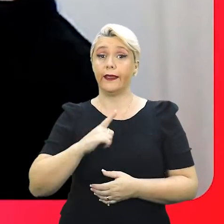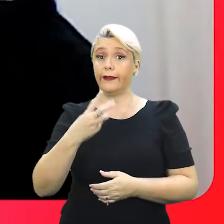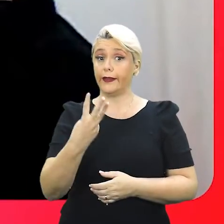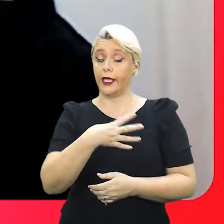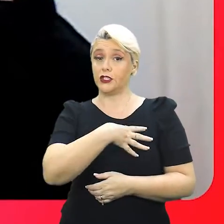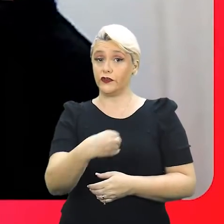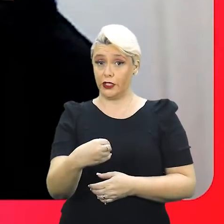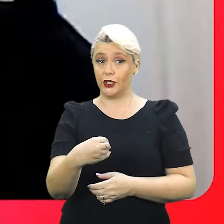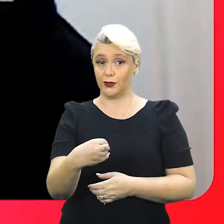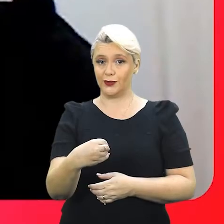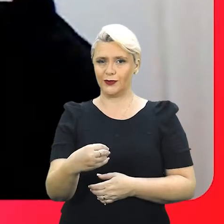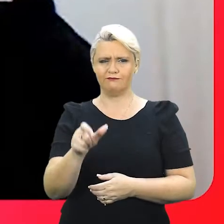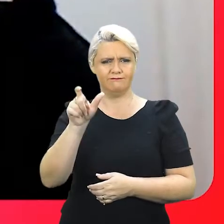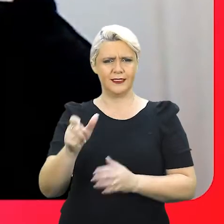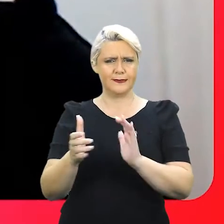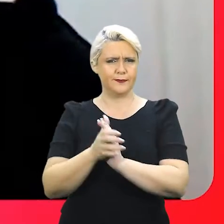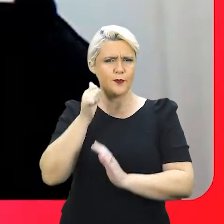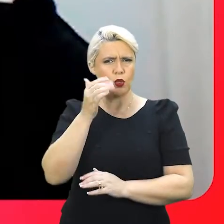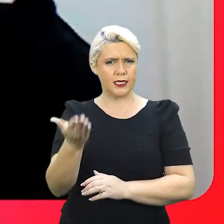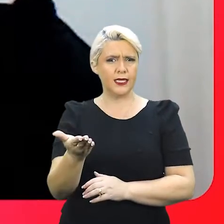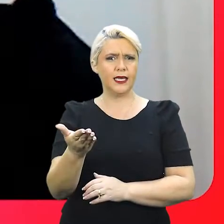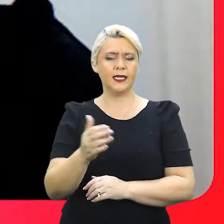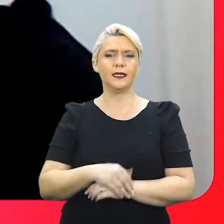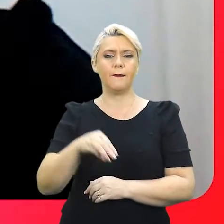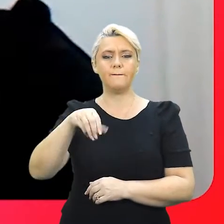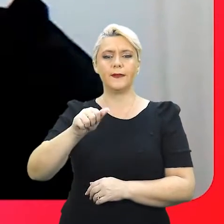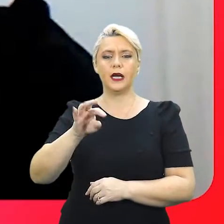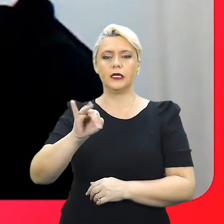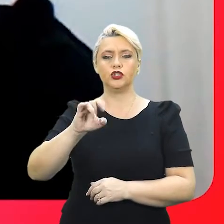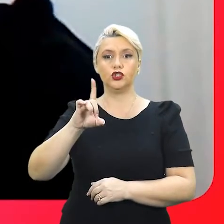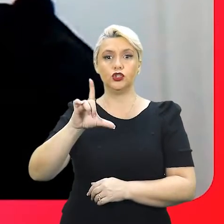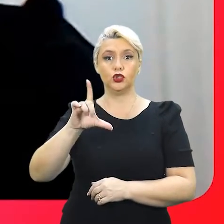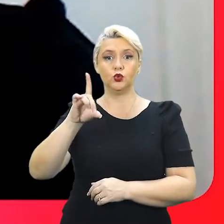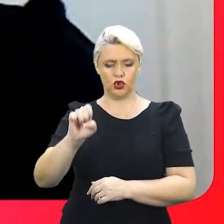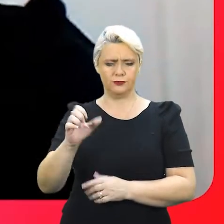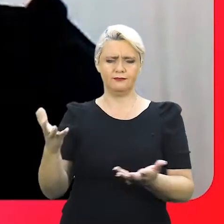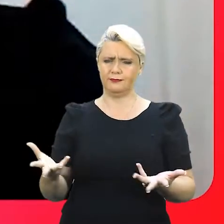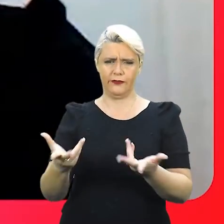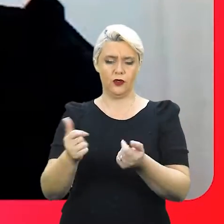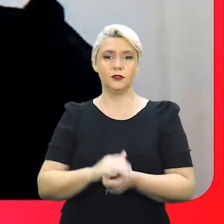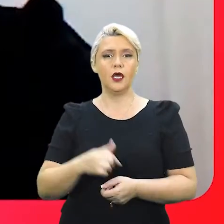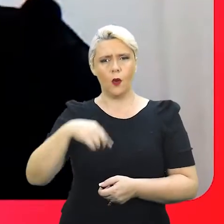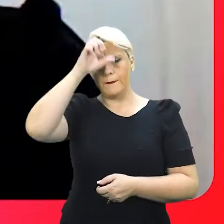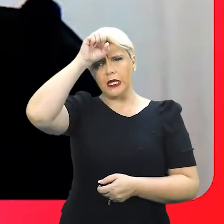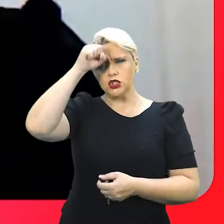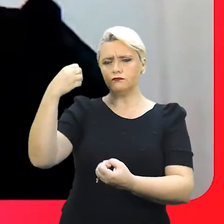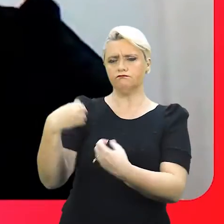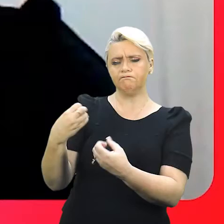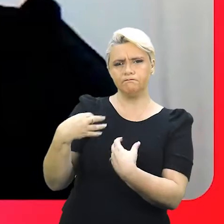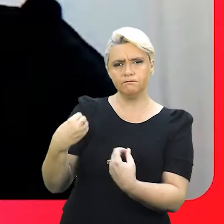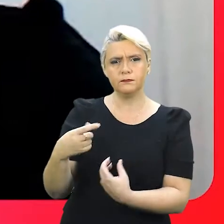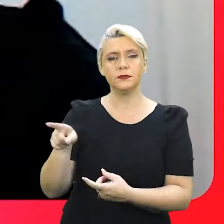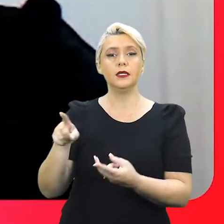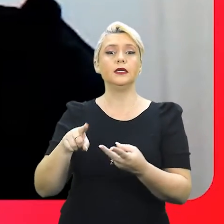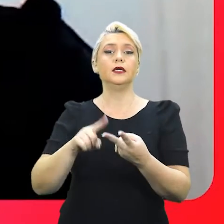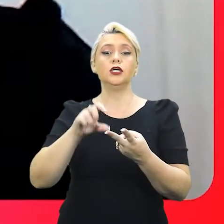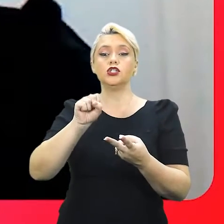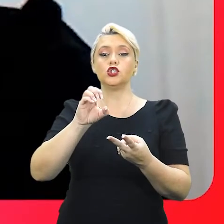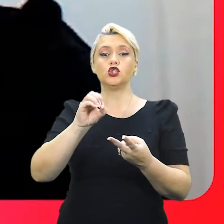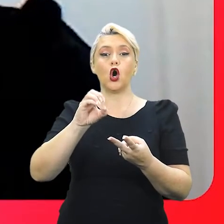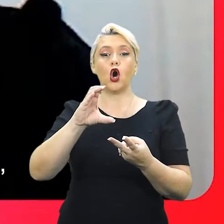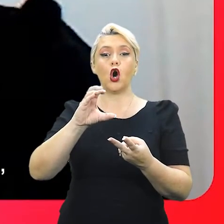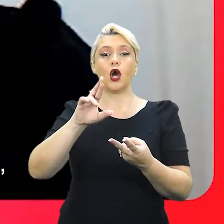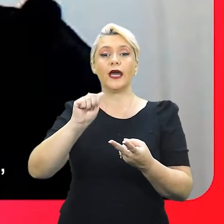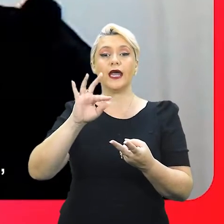3 filhos com a grande mulher que ele tem, que é a Uhum. Matilde. Então eu aprendi muito com o Datena, com Sócrates, o doutor